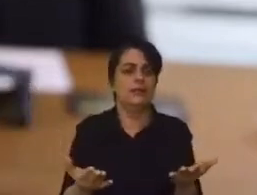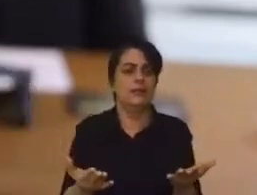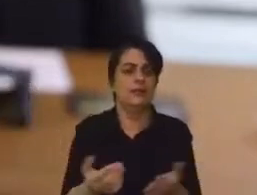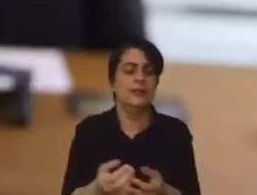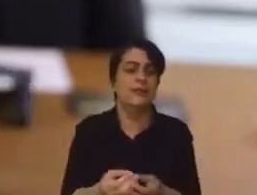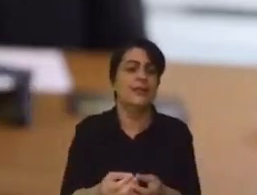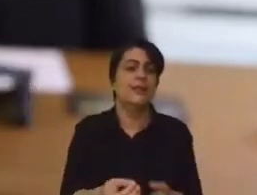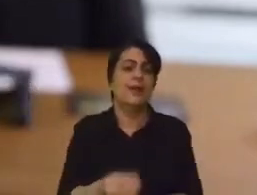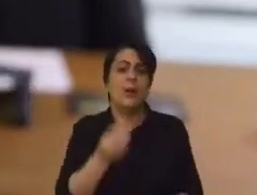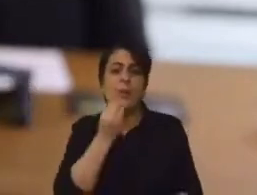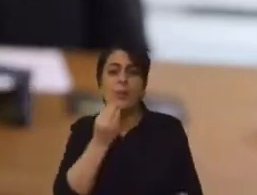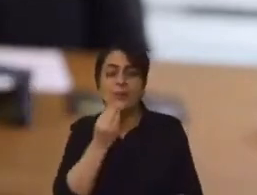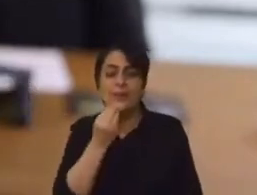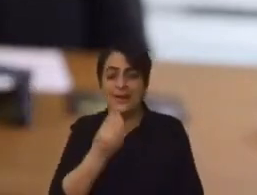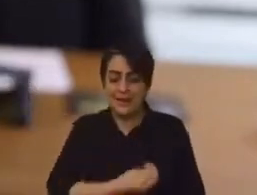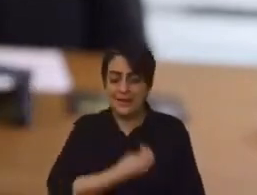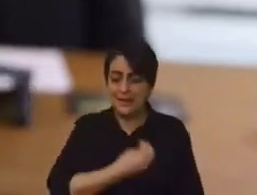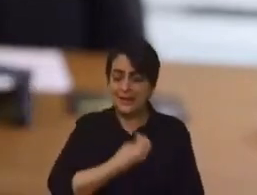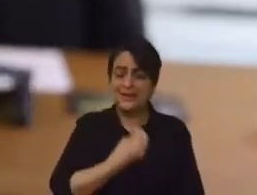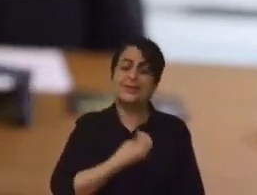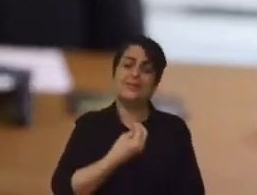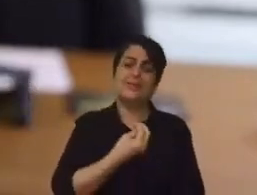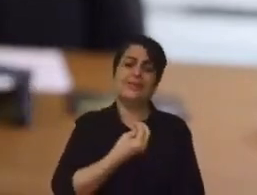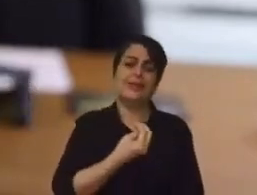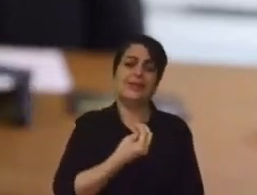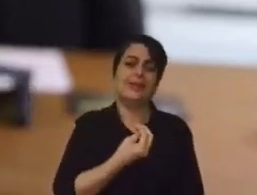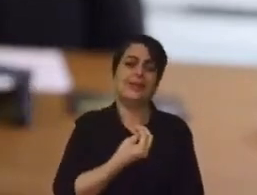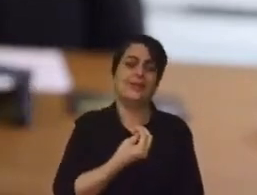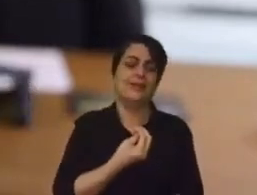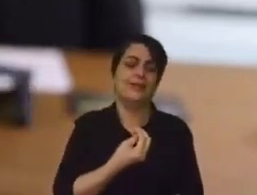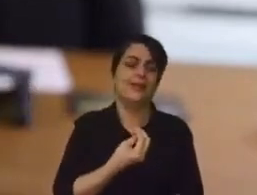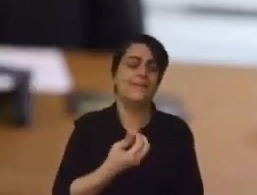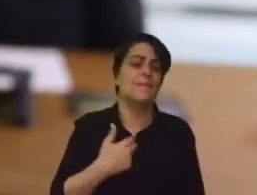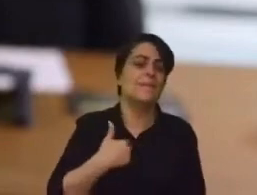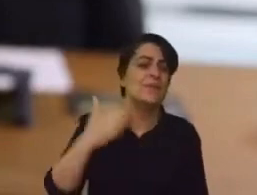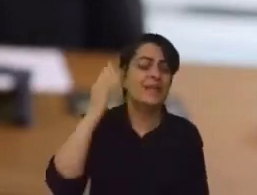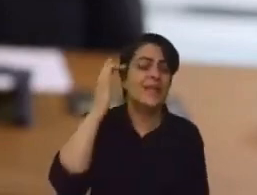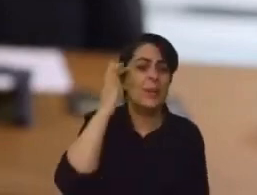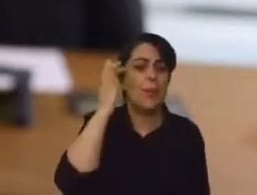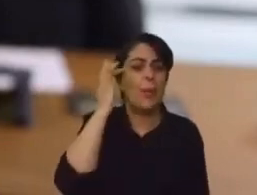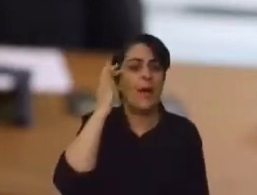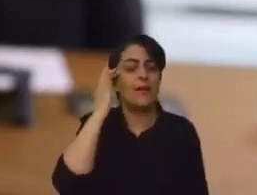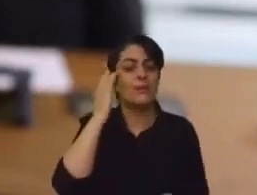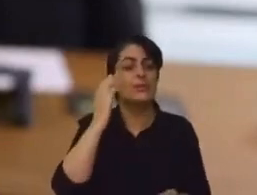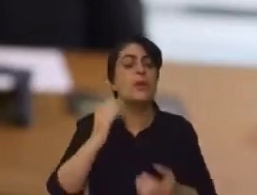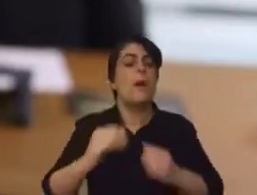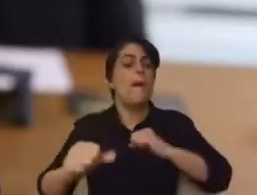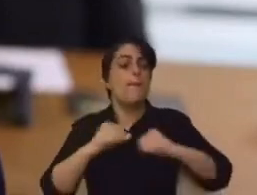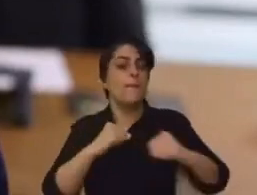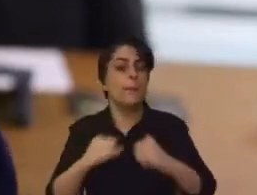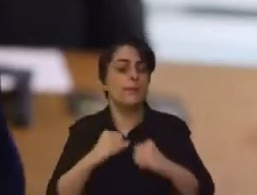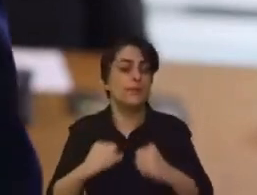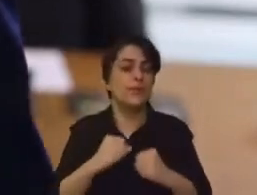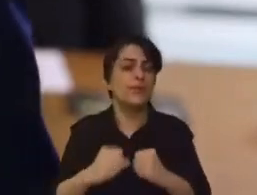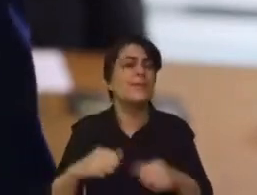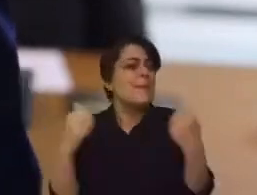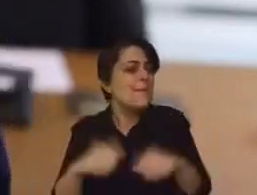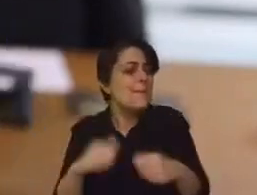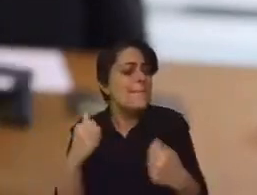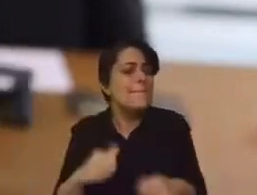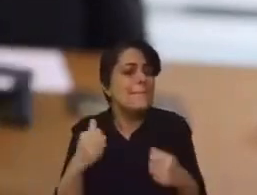viver dignamente. E essa é uma coisa que eu acho que o movimento sindical precisa se debruçar